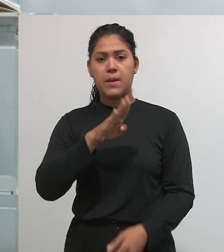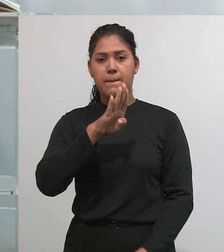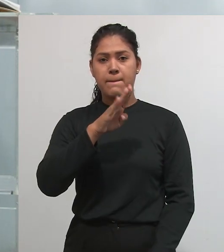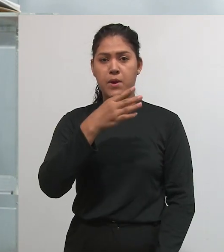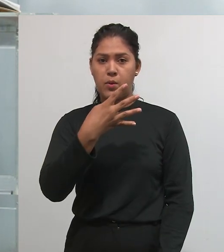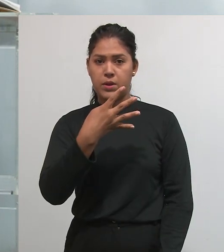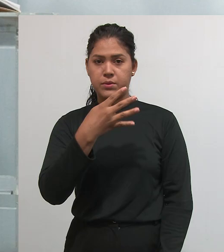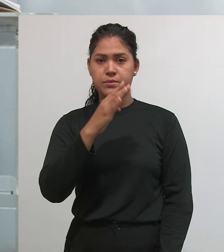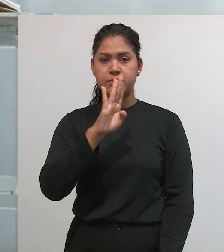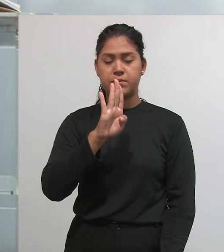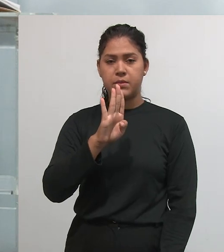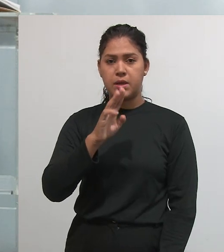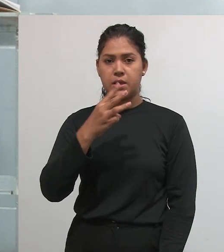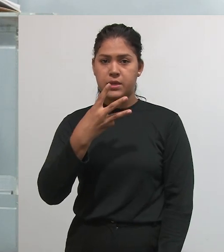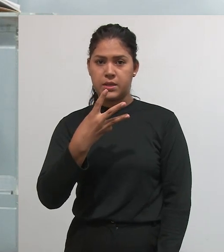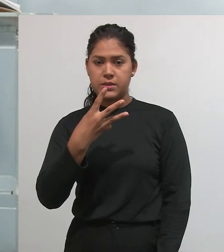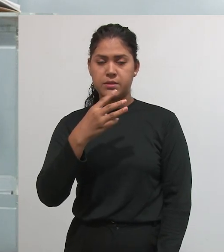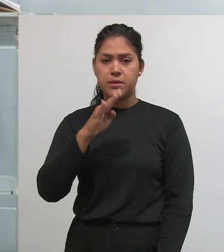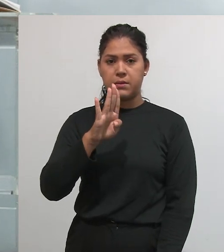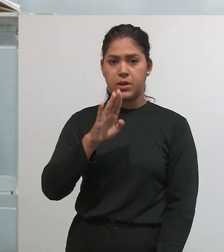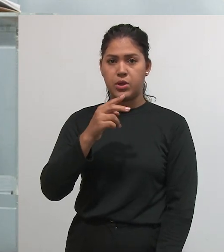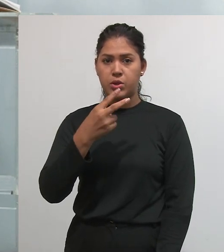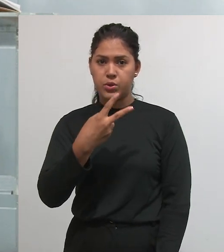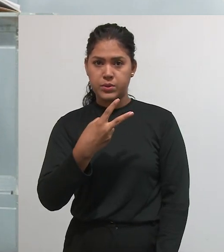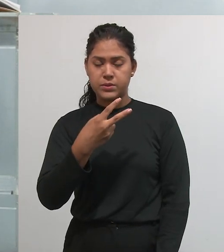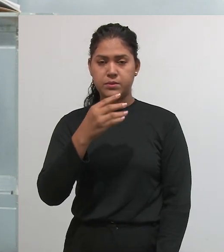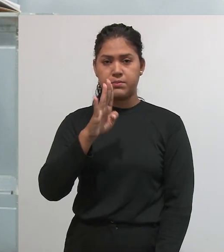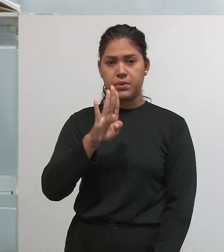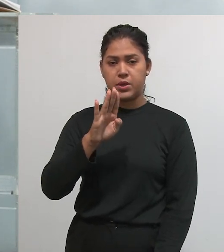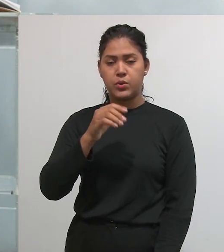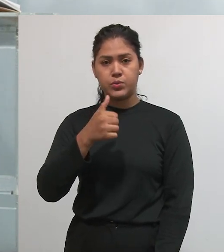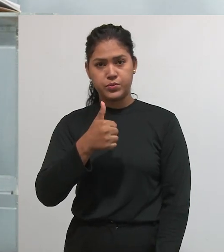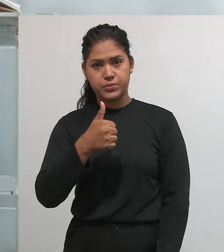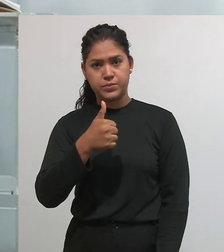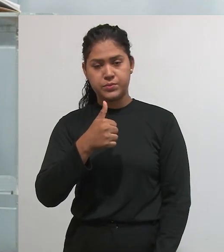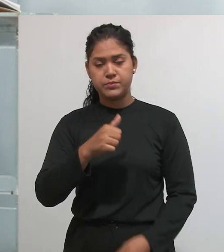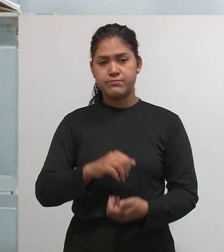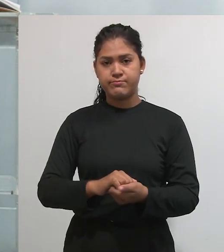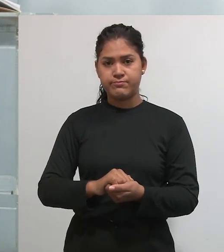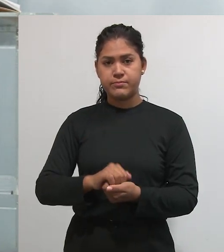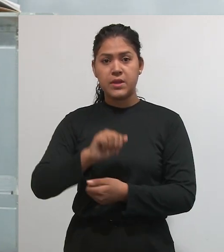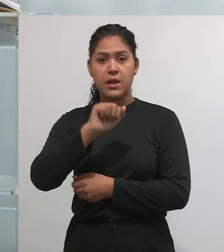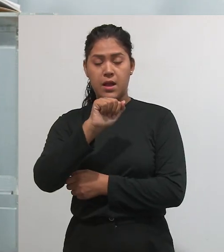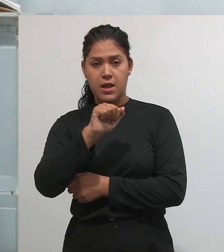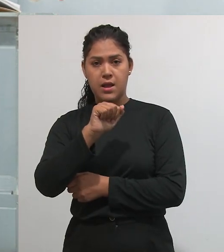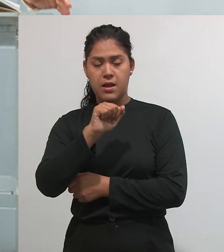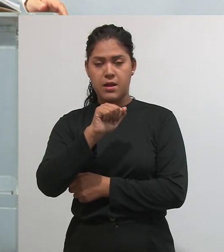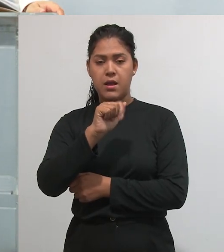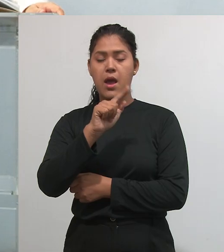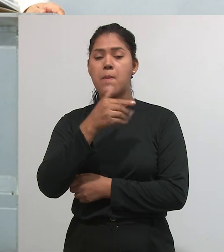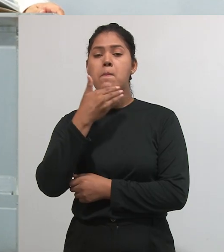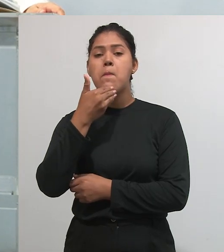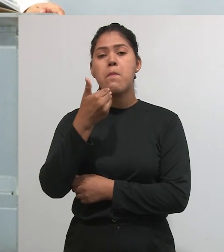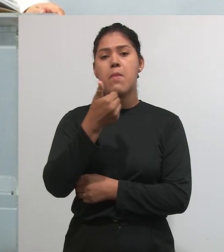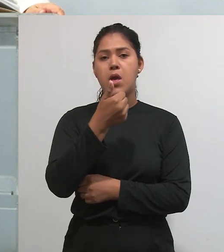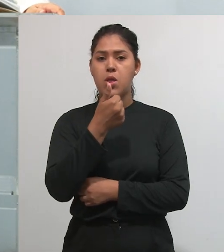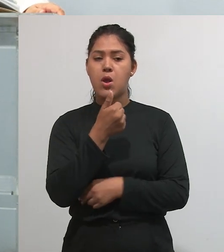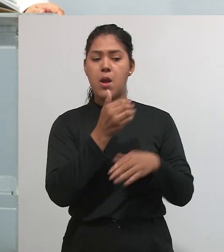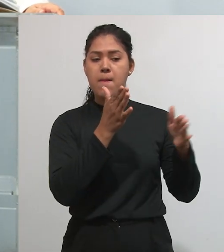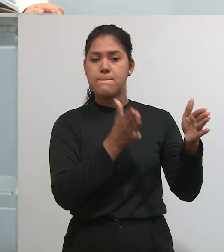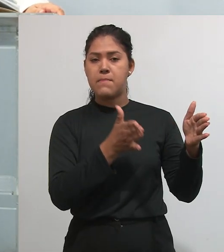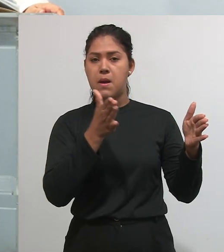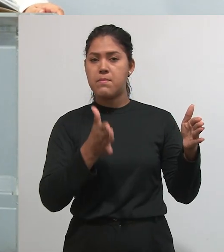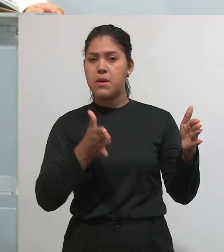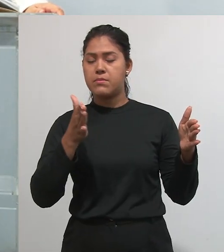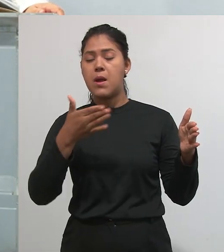B1. Revistas A3, A2, A1. Onde as revistas A1 são as top de linhas. São as melhores maneiras,